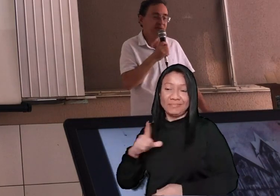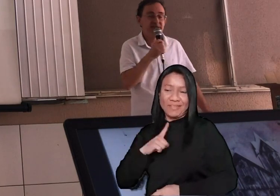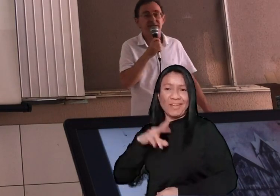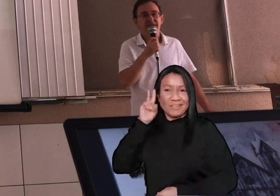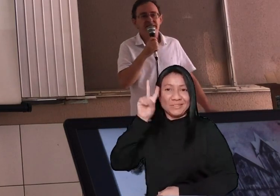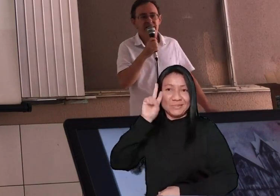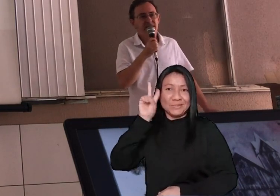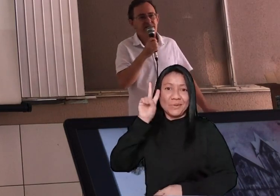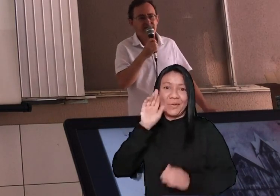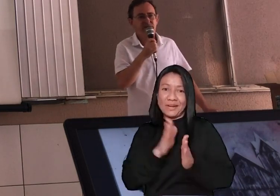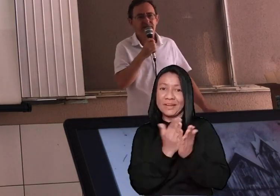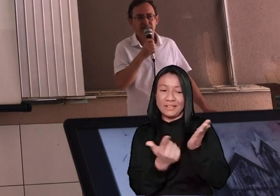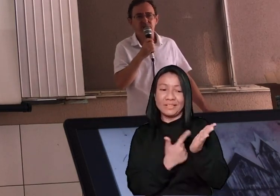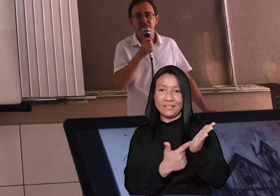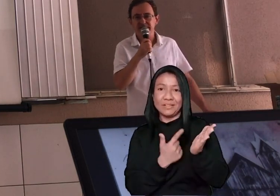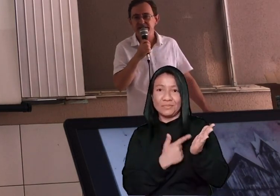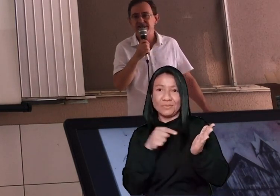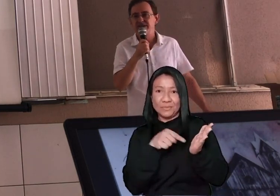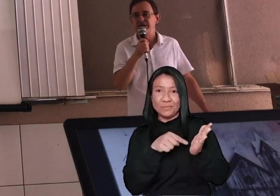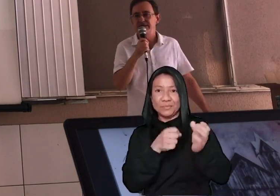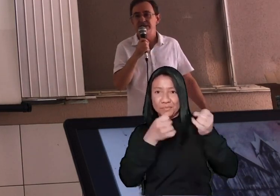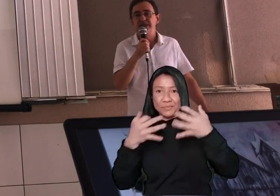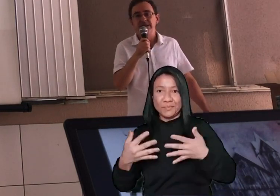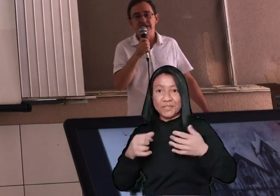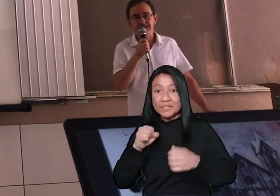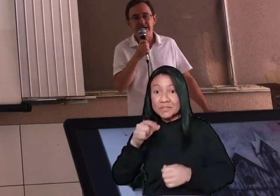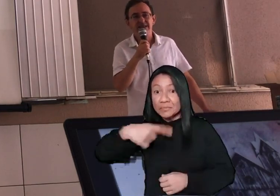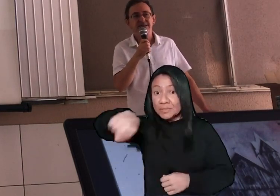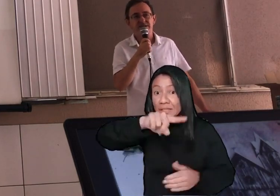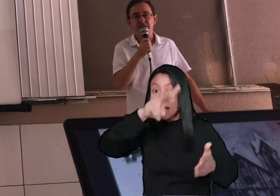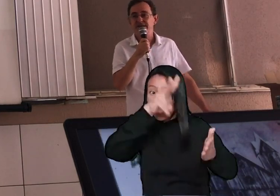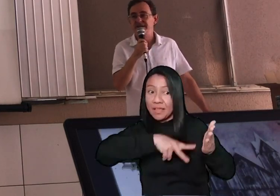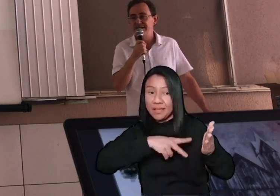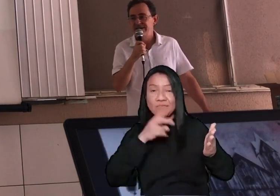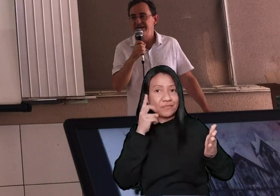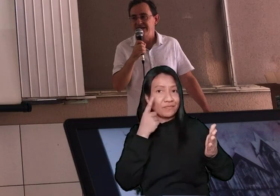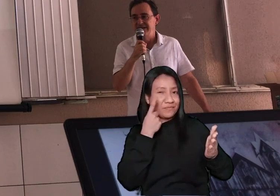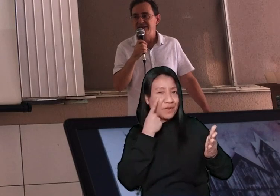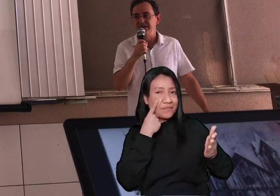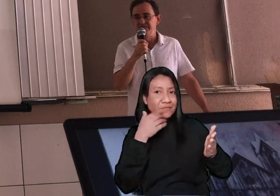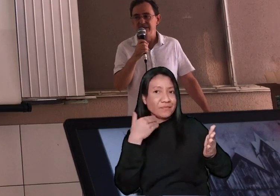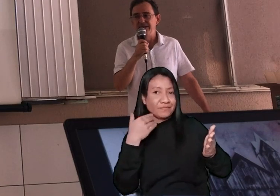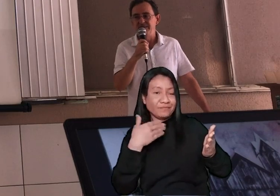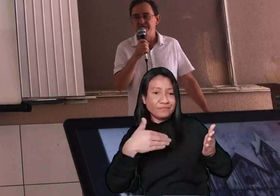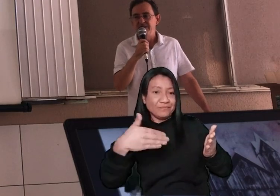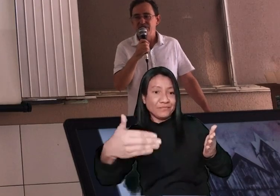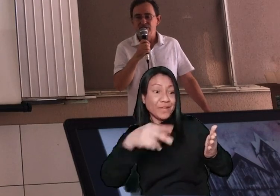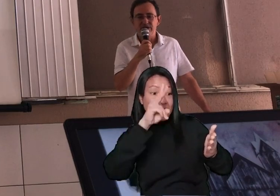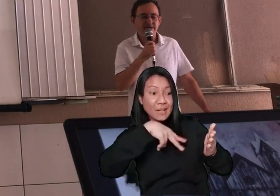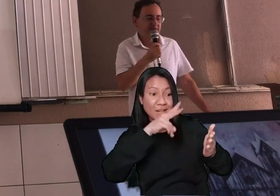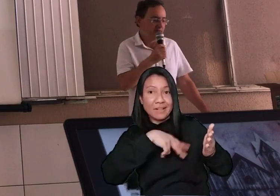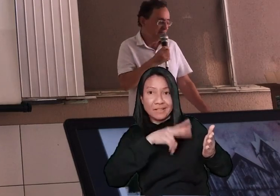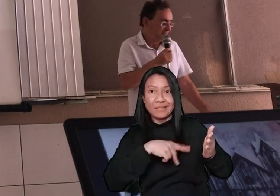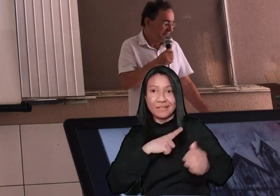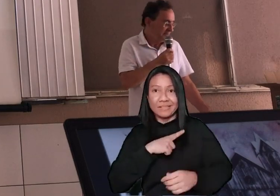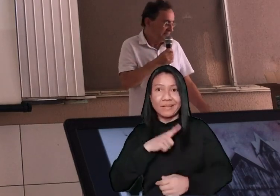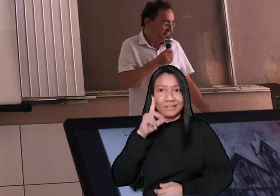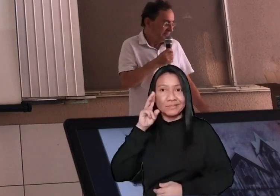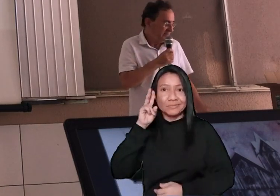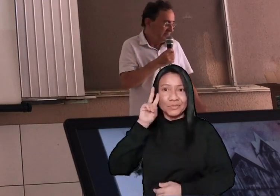ver as histórias bonitas, histórias engraçadas, histórias bem fortes,